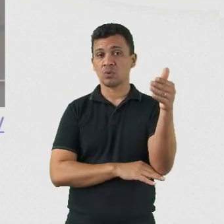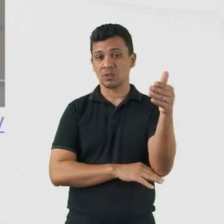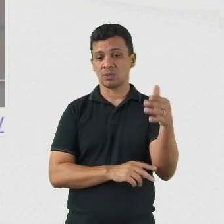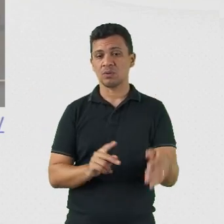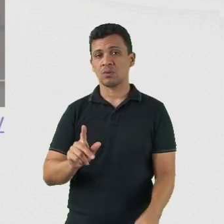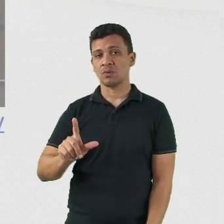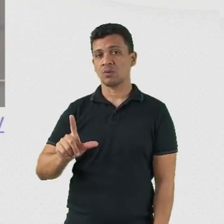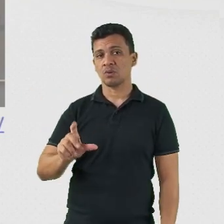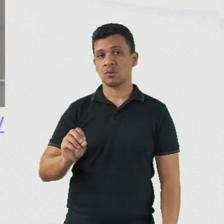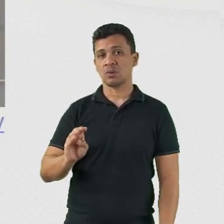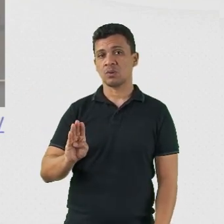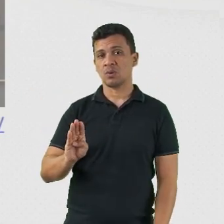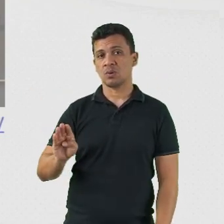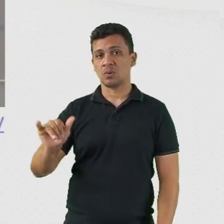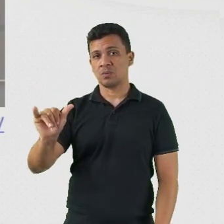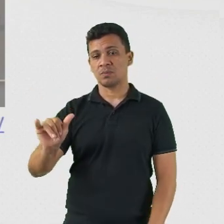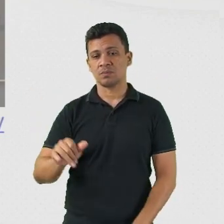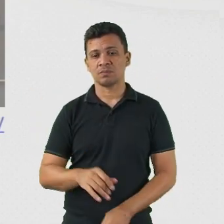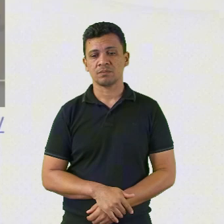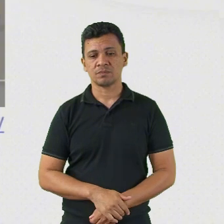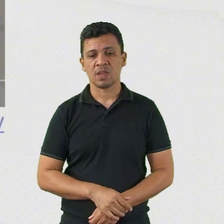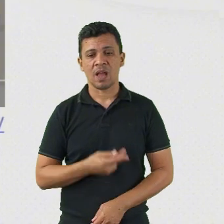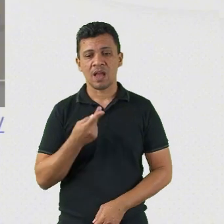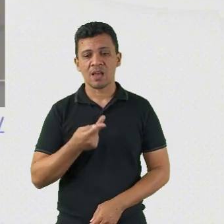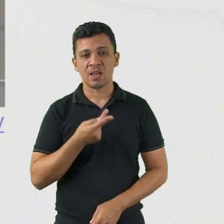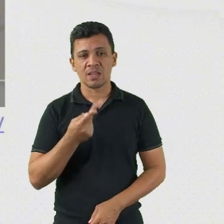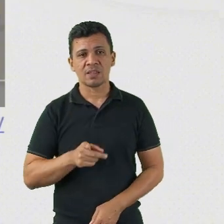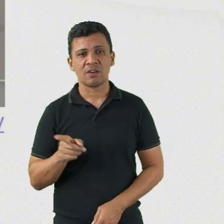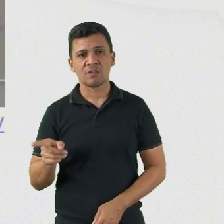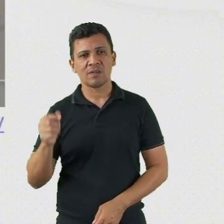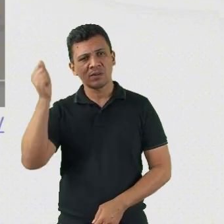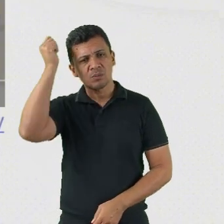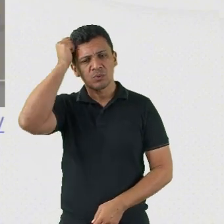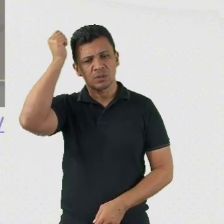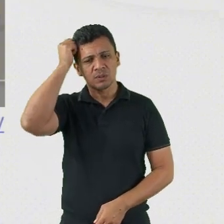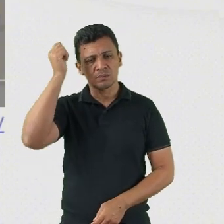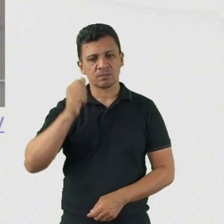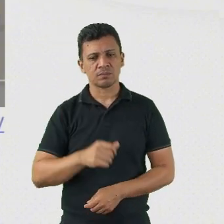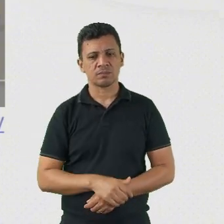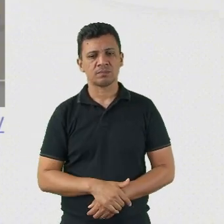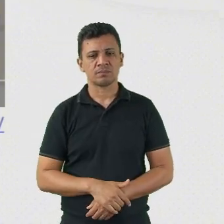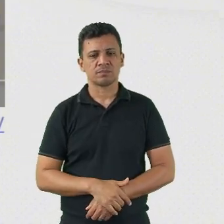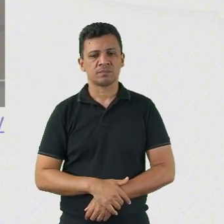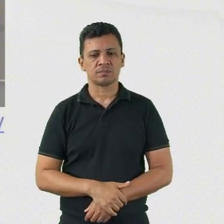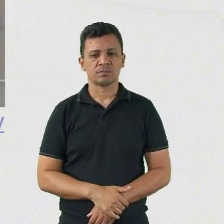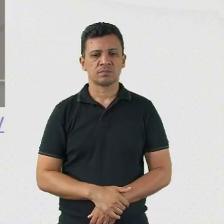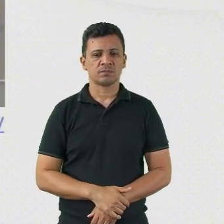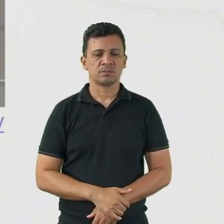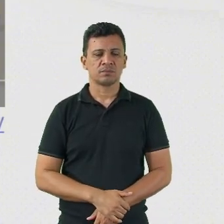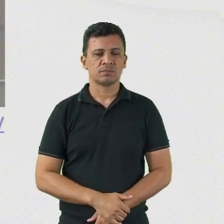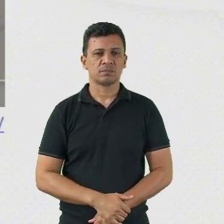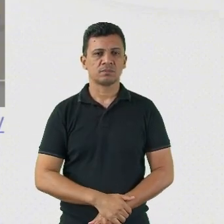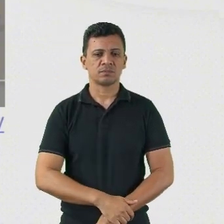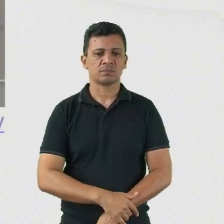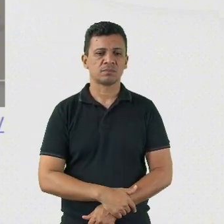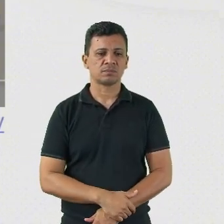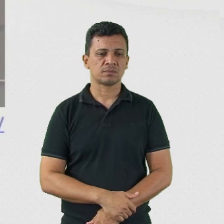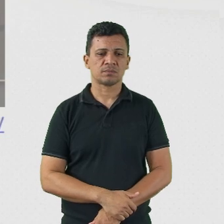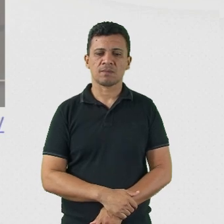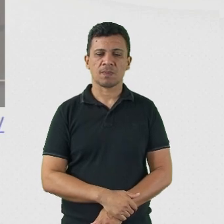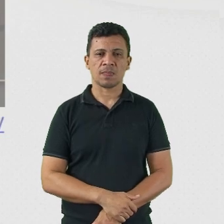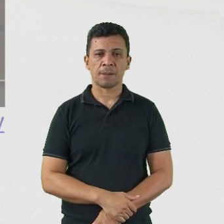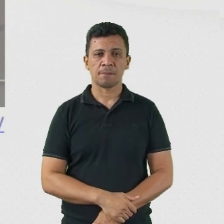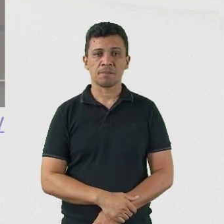a setinha vai. E lá na fala dele, ele diz: follow the signs, né,